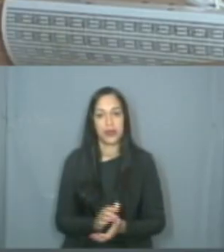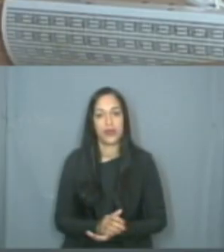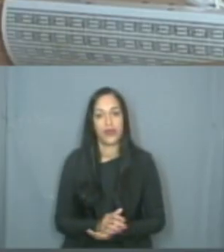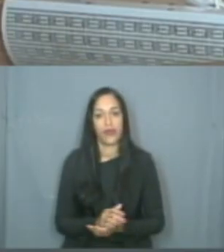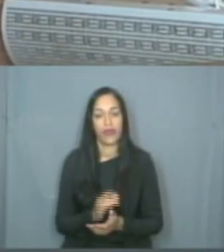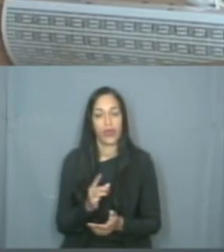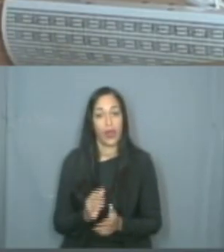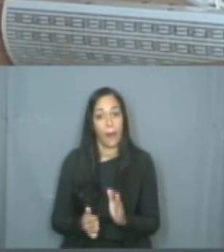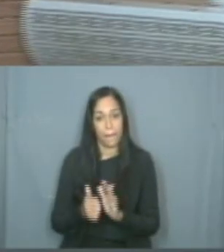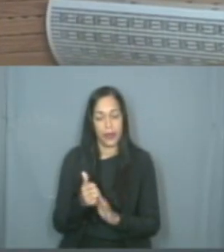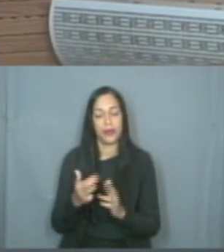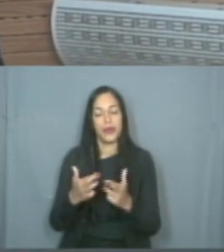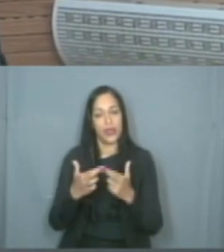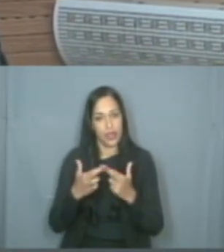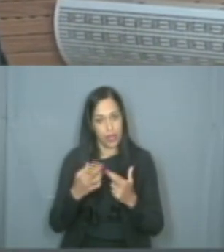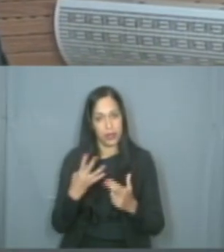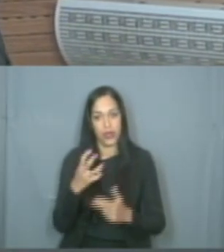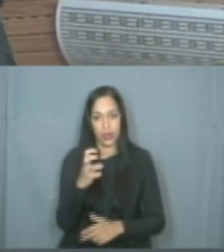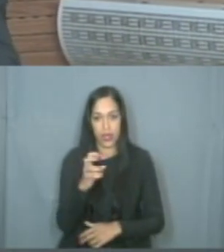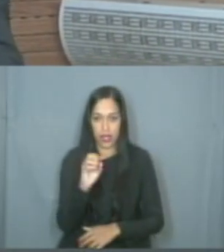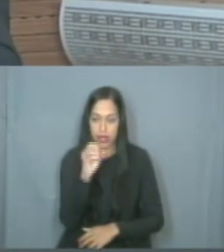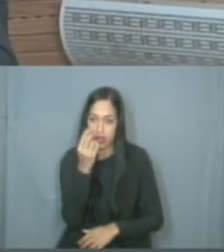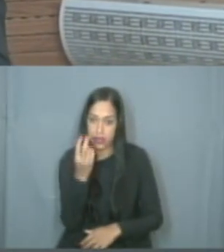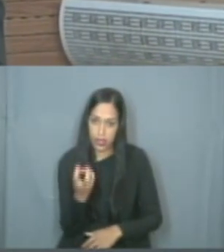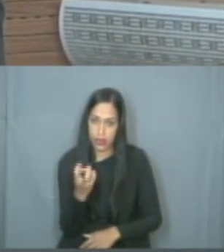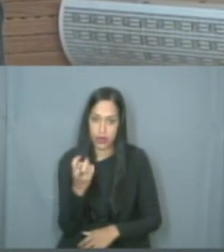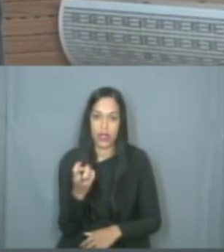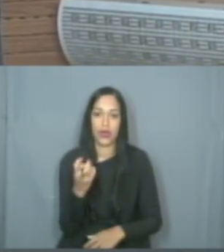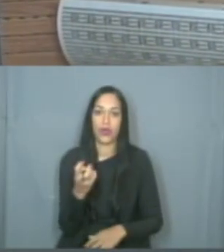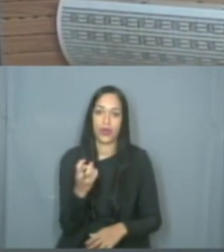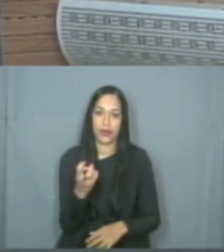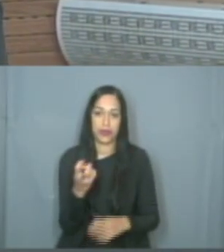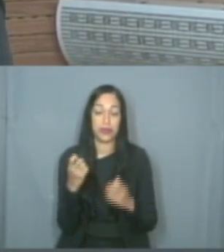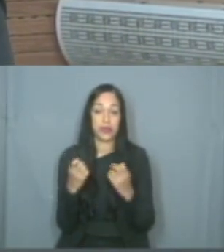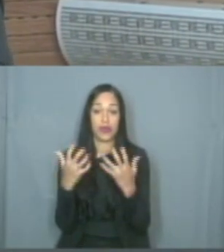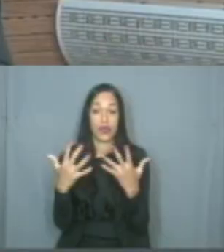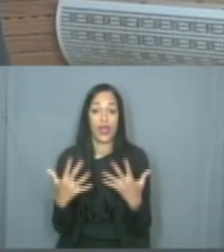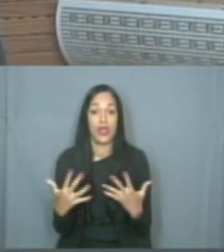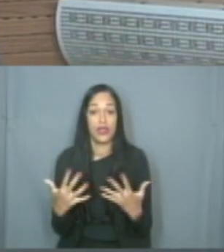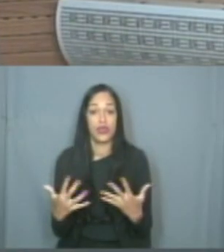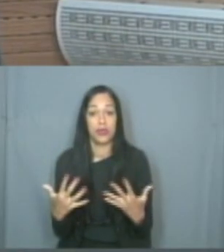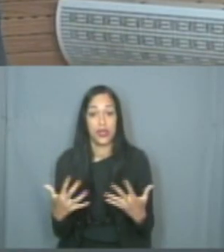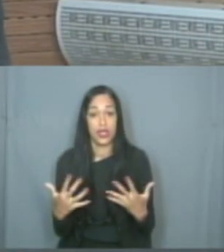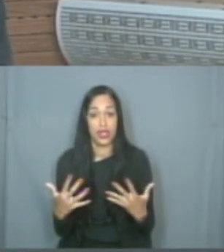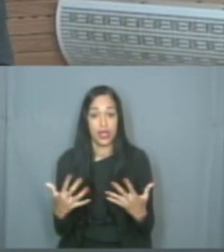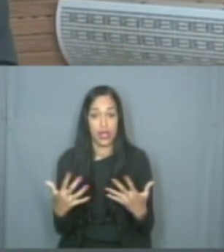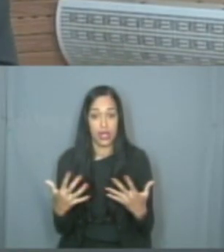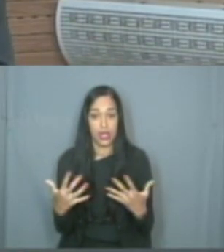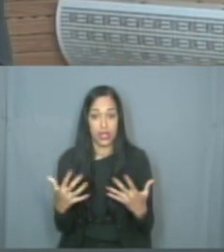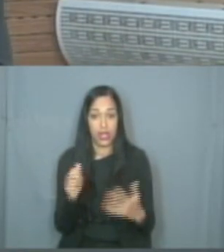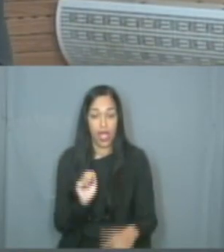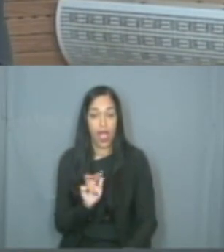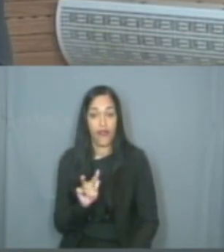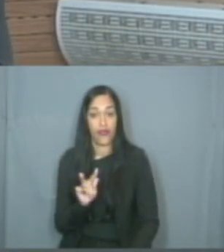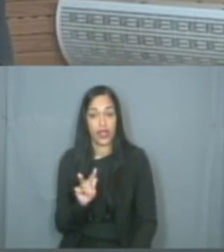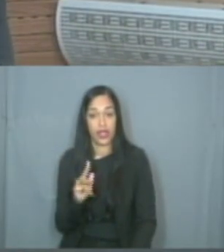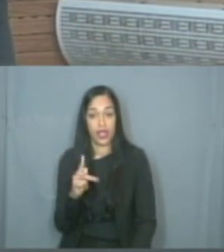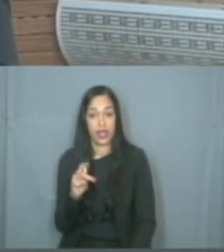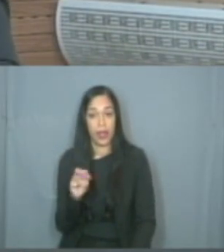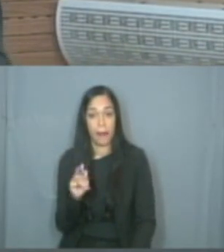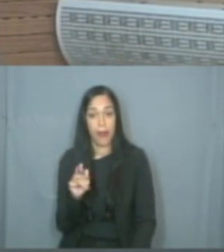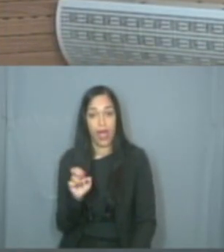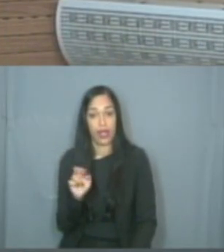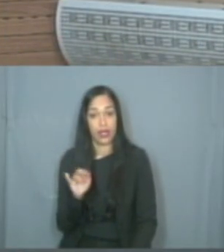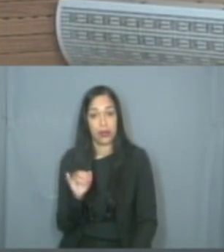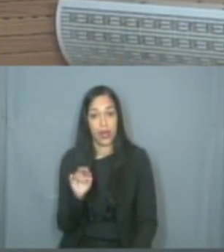primeiro requerimento, presidente, o 4505, ele versa sobre solicitar a Avenida Padre Biapina, no bairro